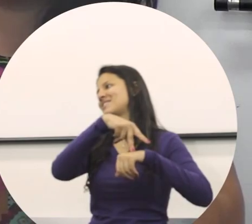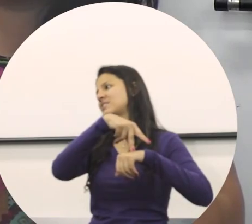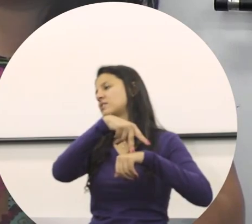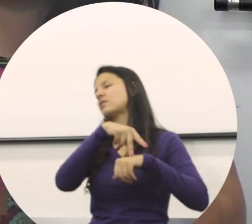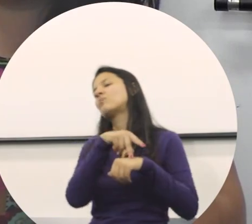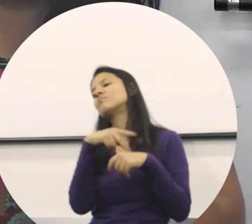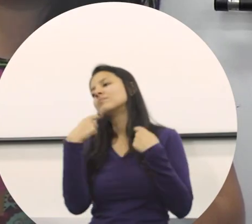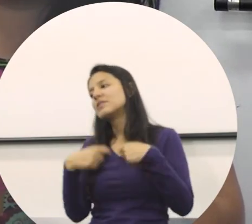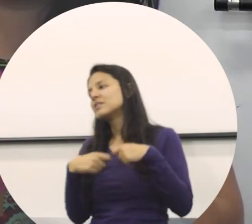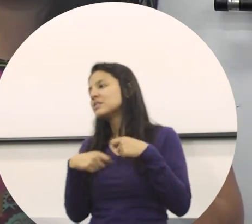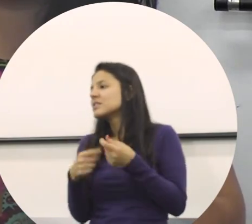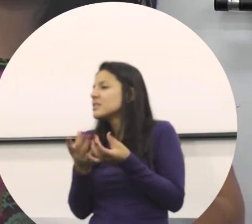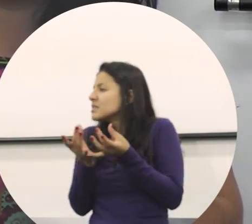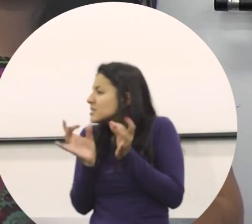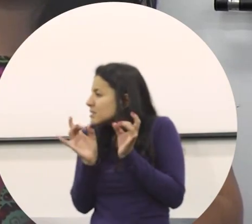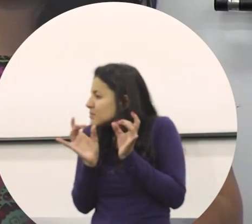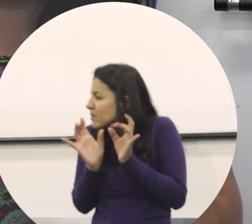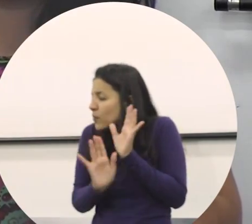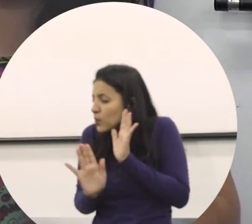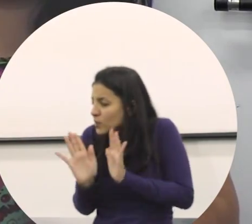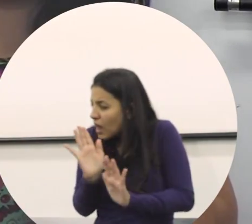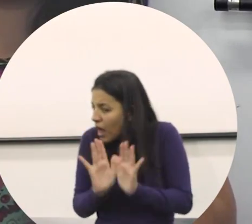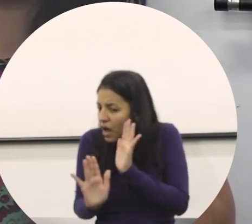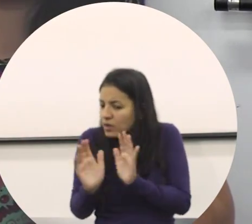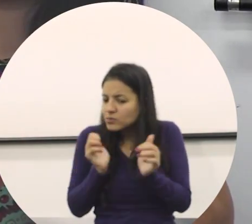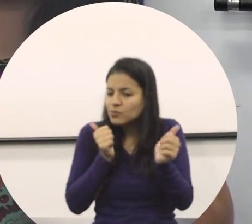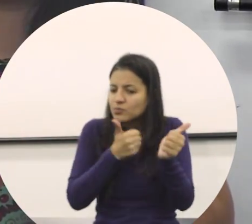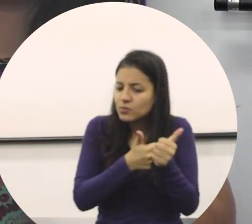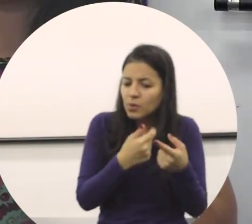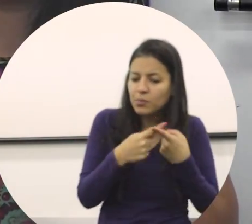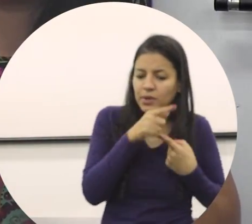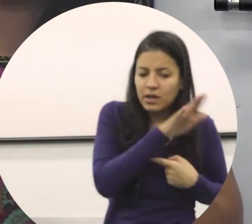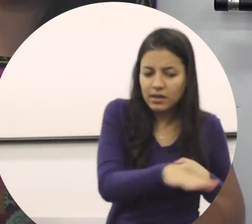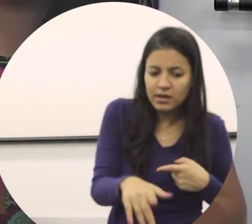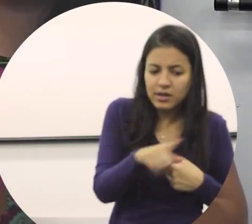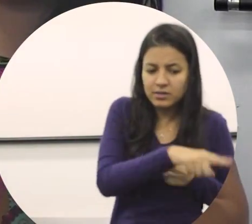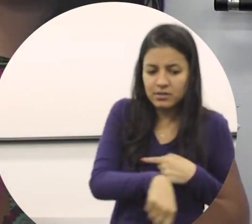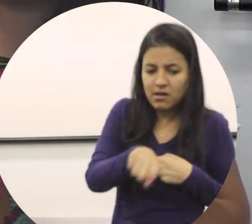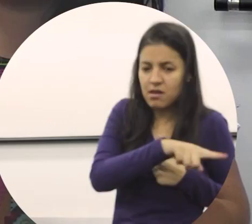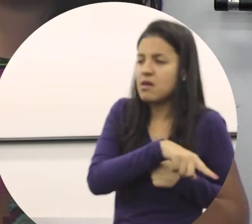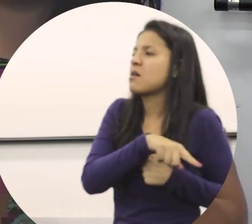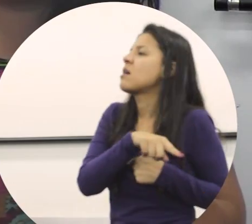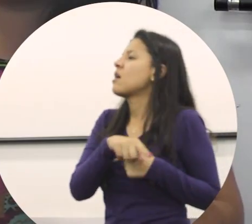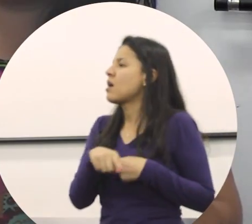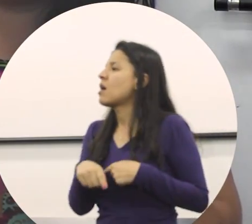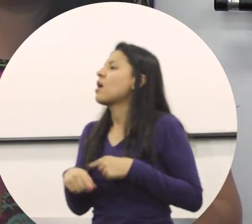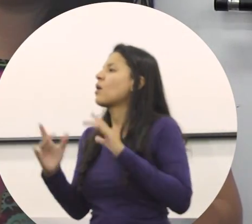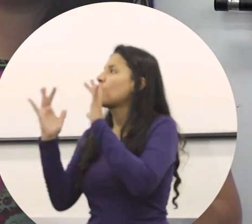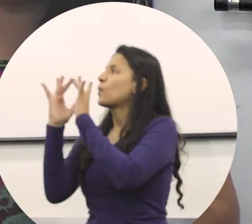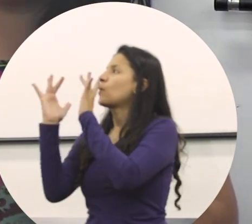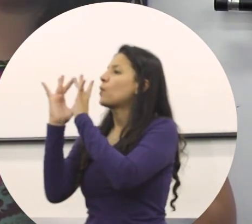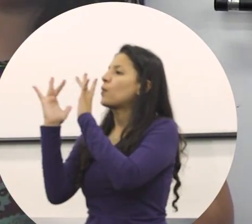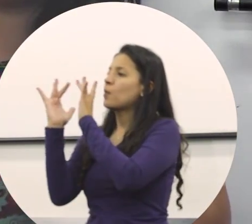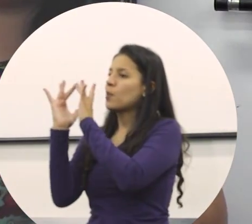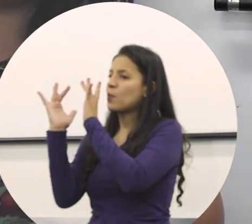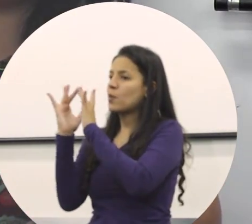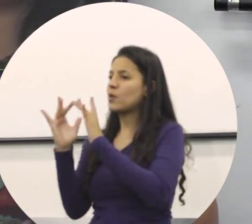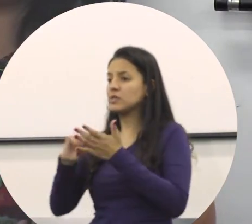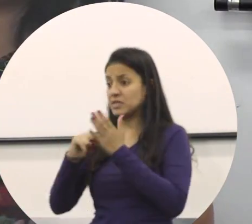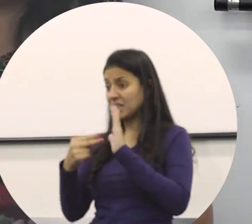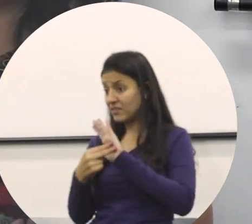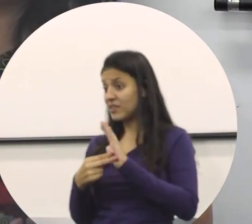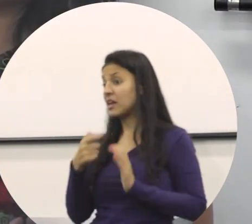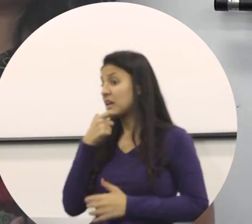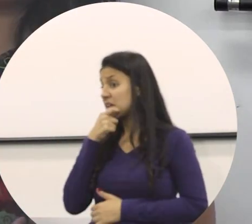mais específico e muito mais aproximado, porque essa criança está em contato com essa língua o tempo todo. Não que o inglês